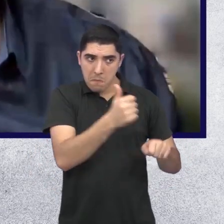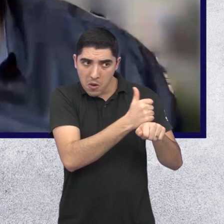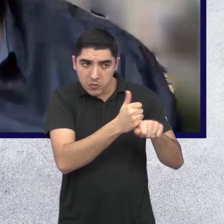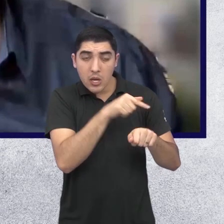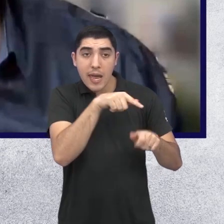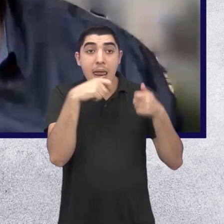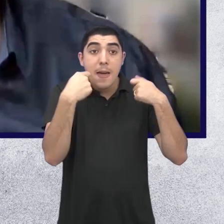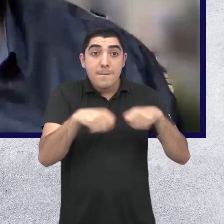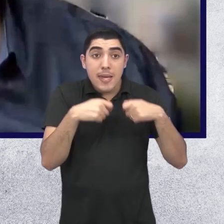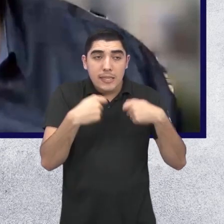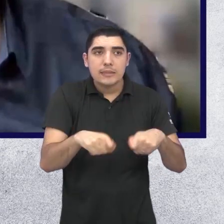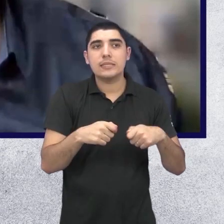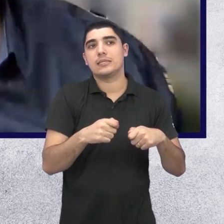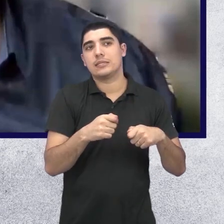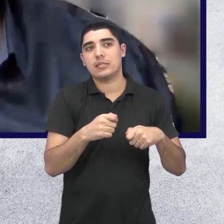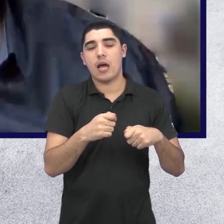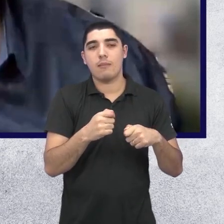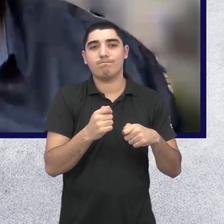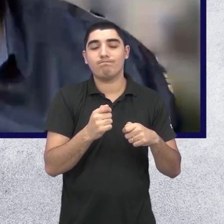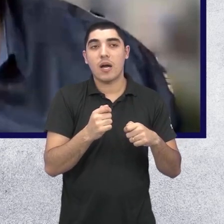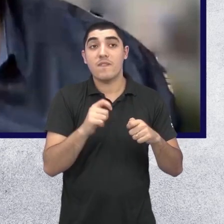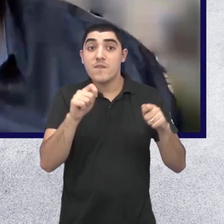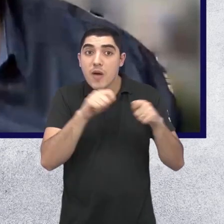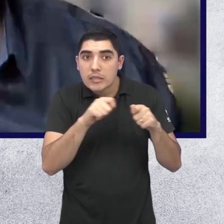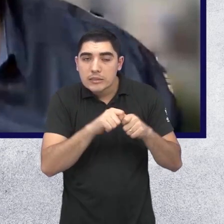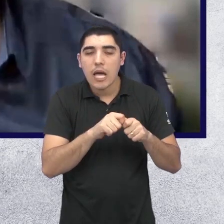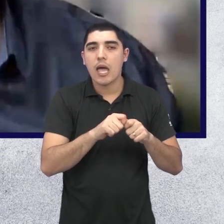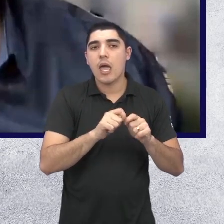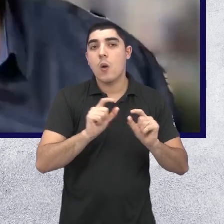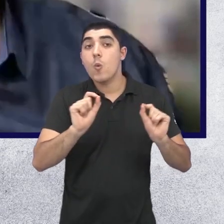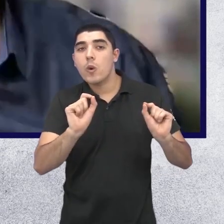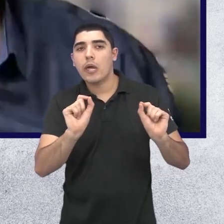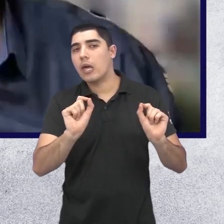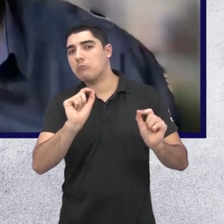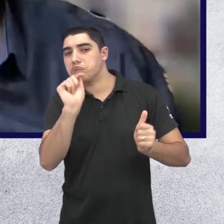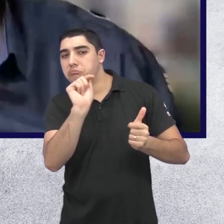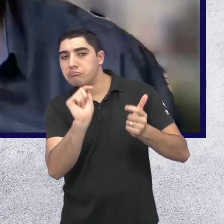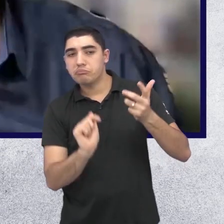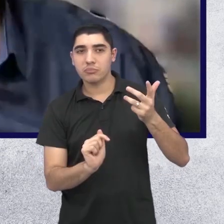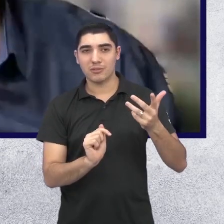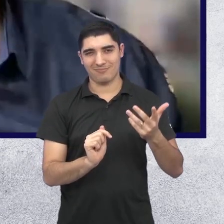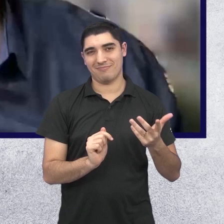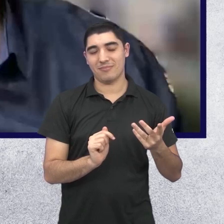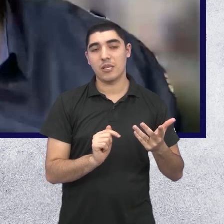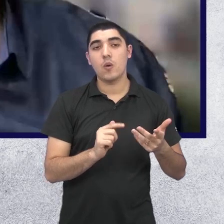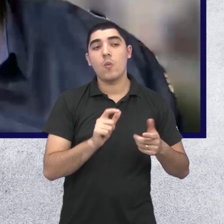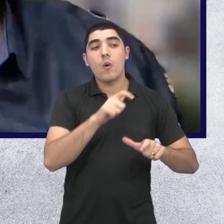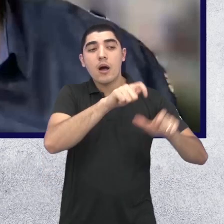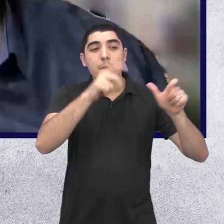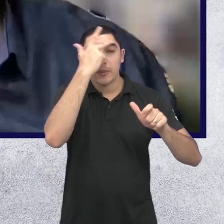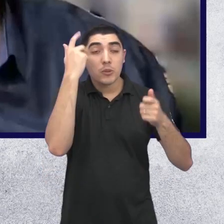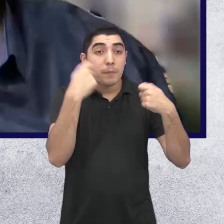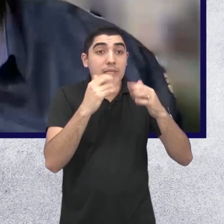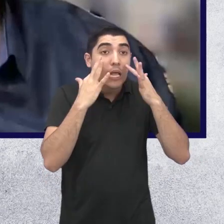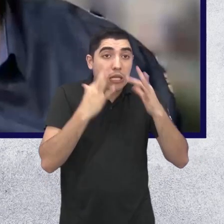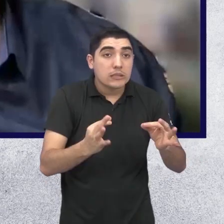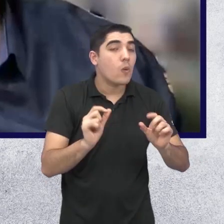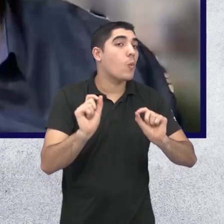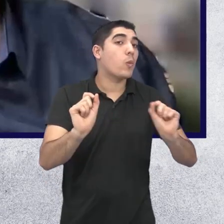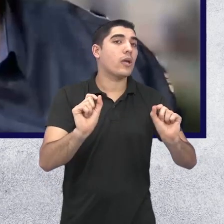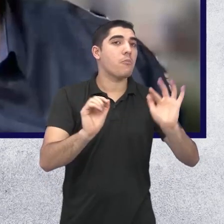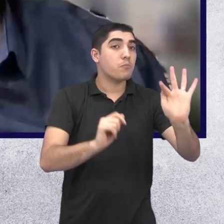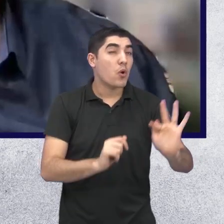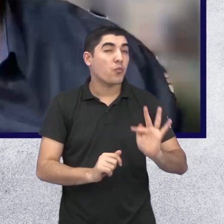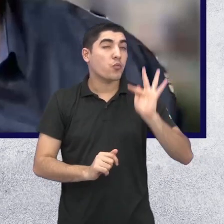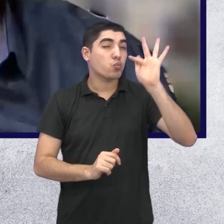atentar, se ele quiser partir, né, para essa profissão a partir de hoje, depois vendo esse programa, o que ele precisa se atentar e o que